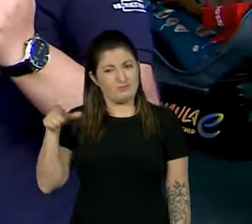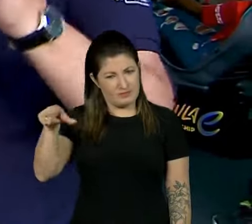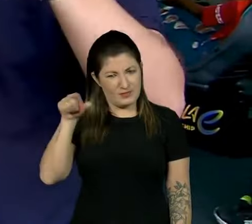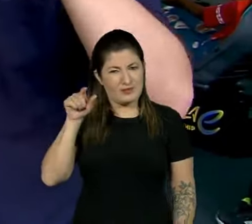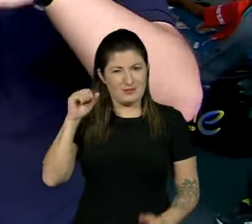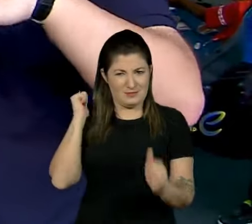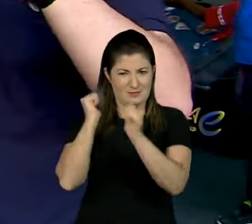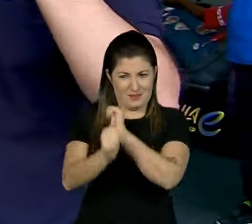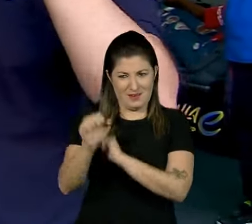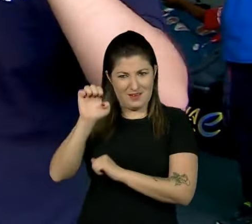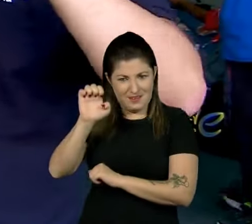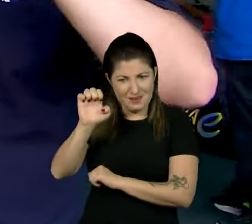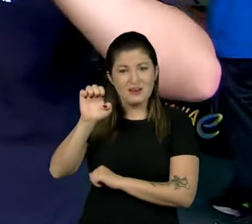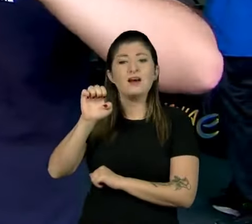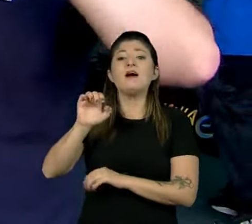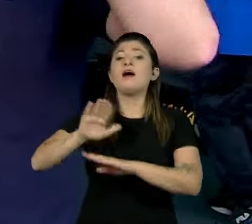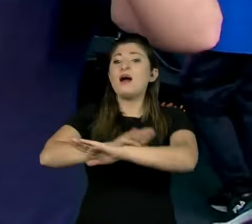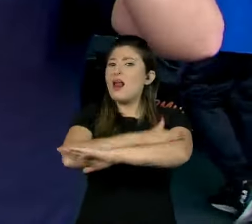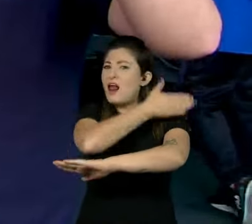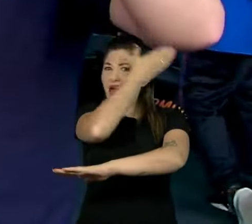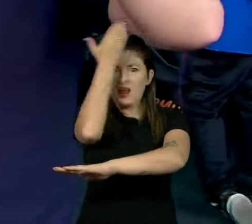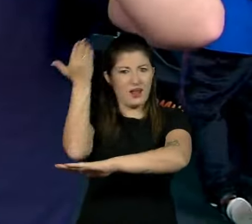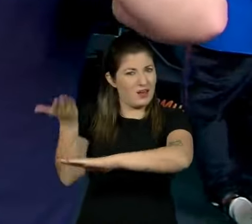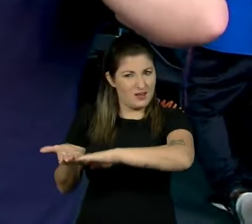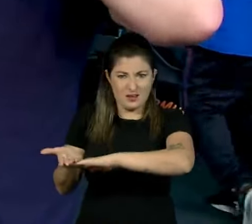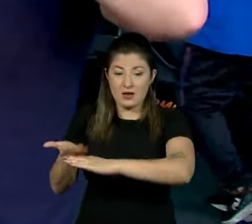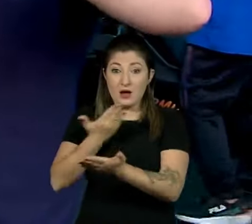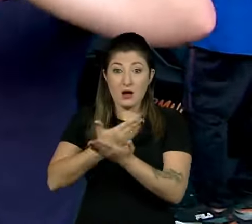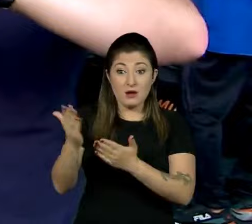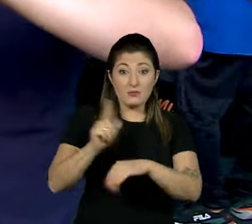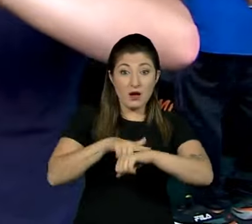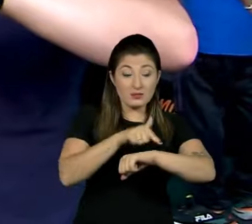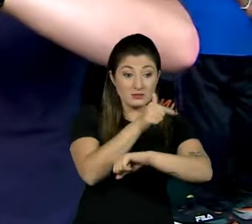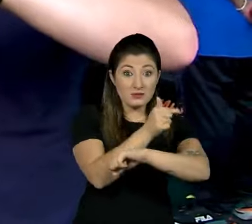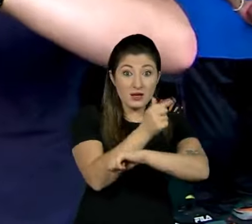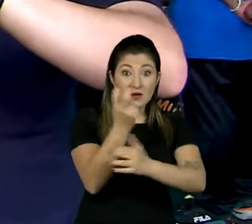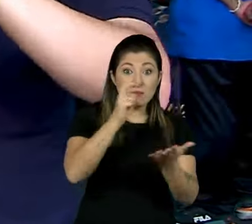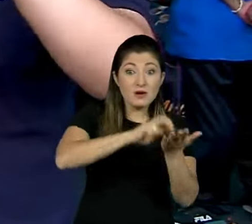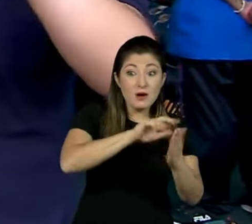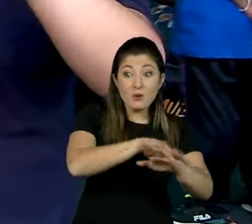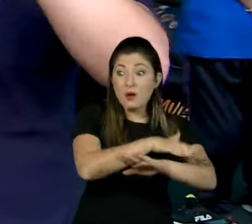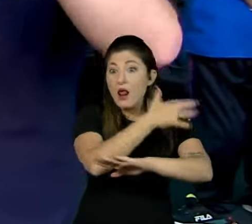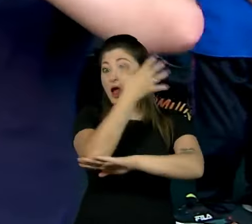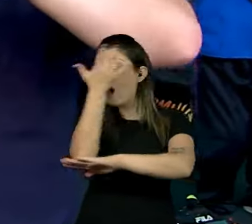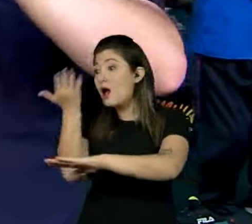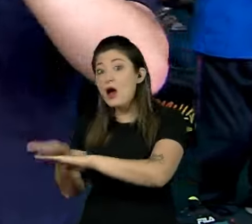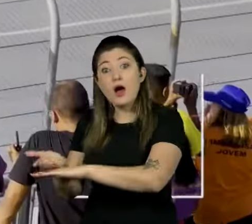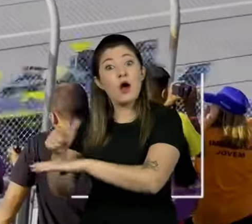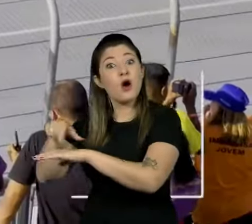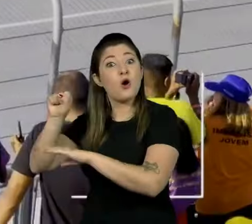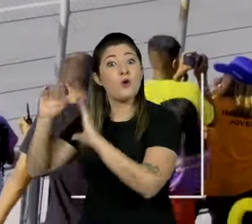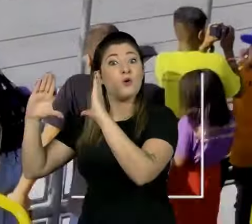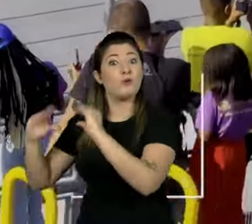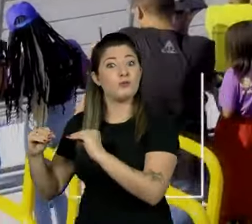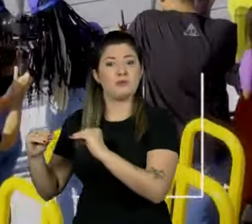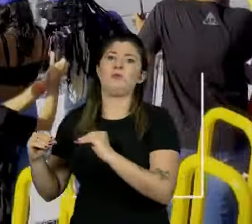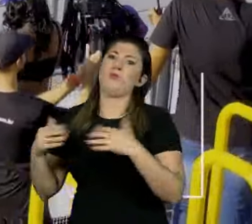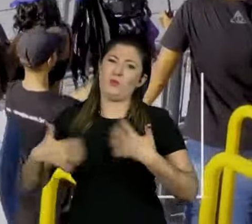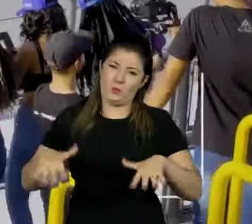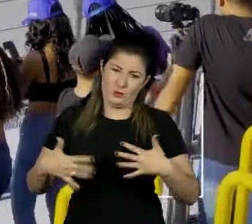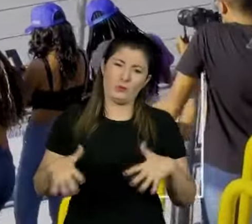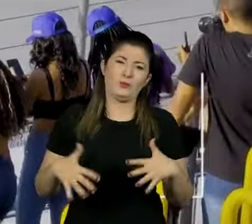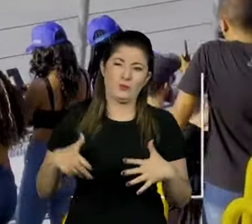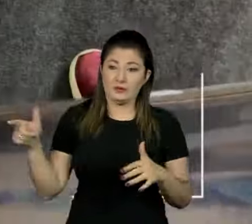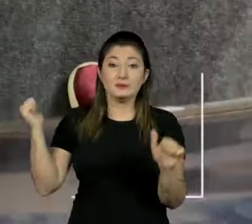um evento do dia todo. Então, a gente começa às 7h30 da manhã e vai até às 8 da noite. Dentro disso, temos, claro, a corrida